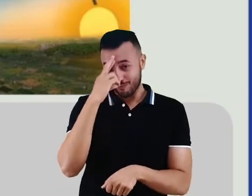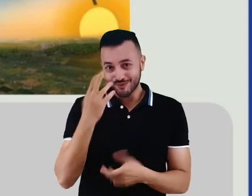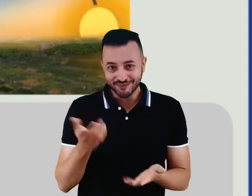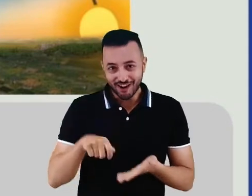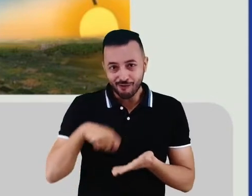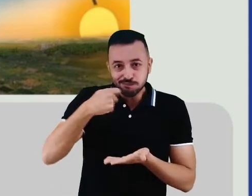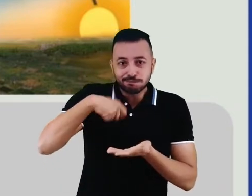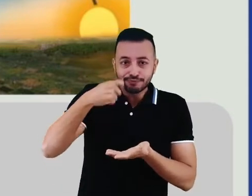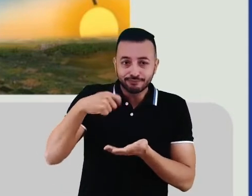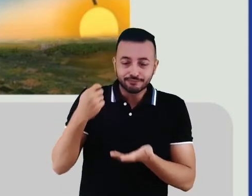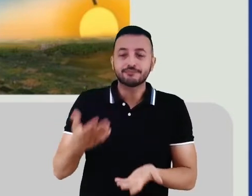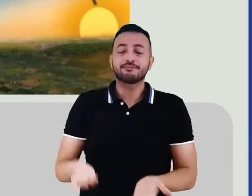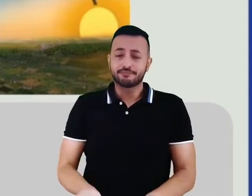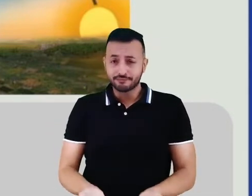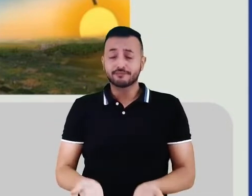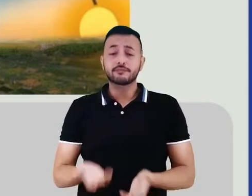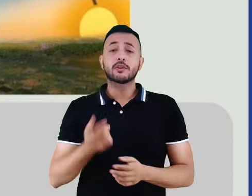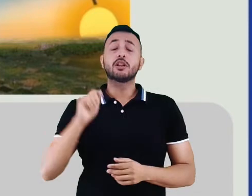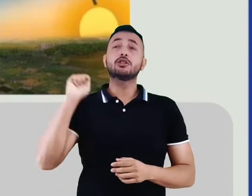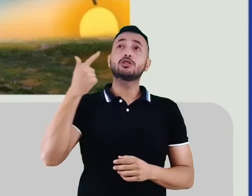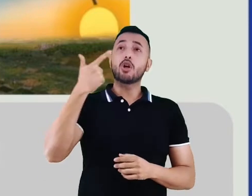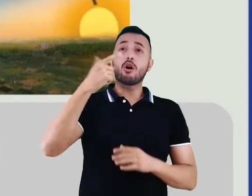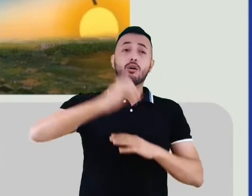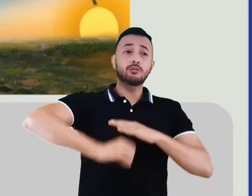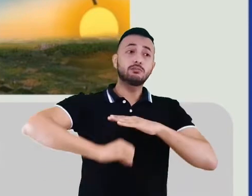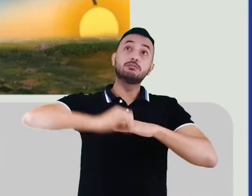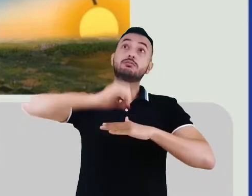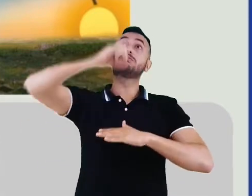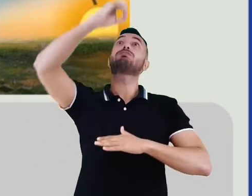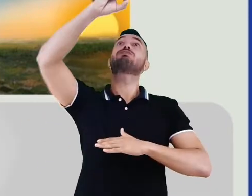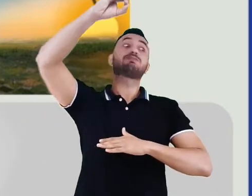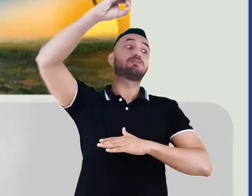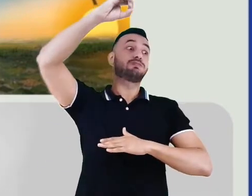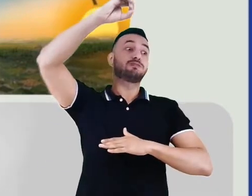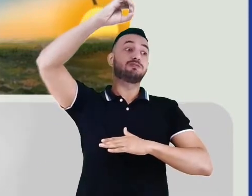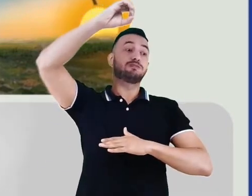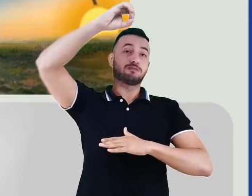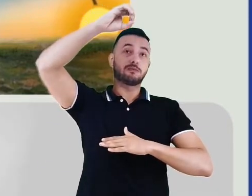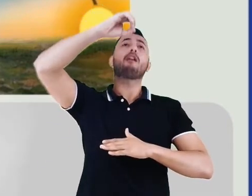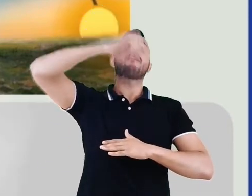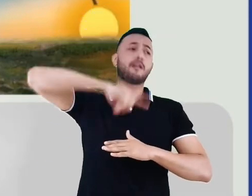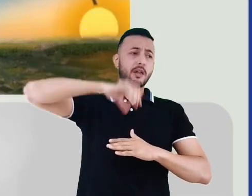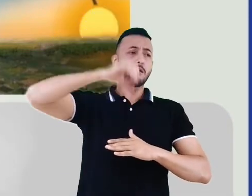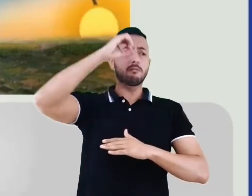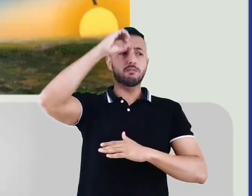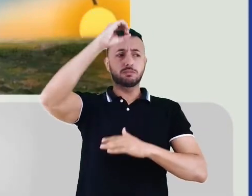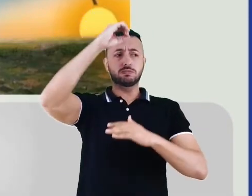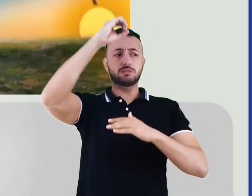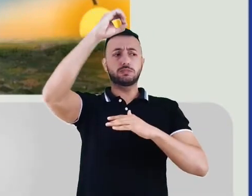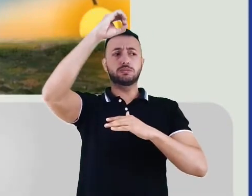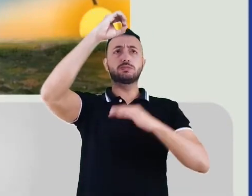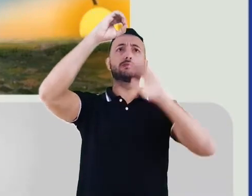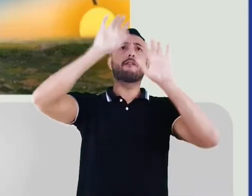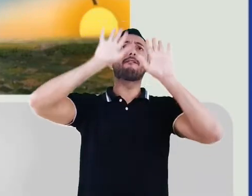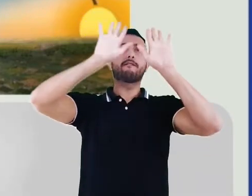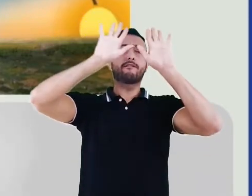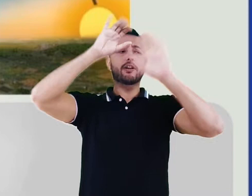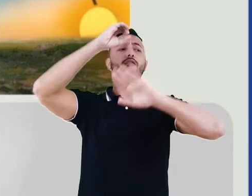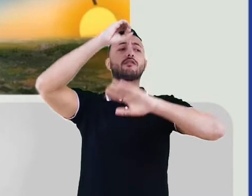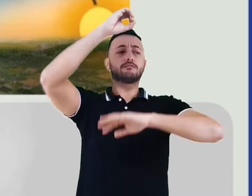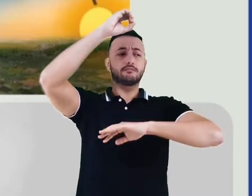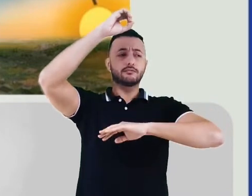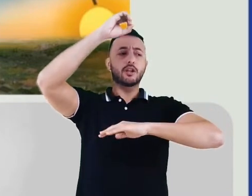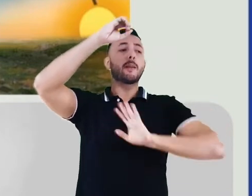Esse meio do dia aí, o sol vai estar lá em cima no céu, bem em cima mesmo. E aí, com o passar do